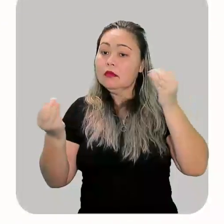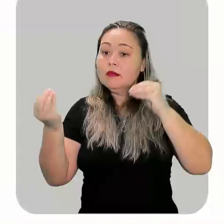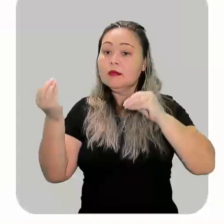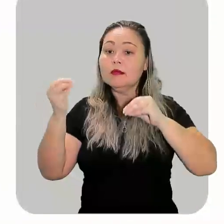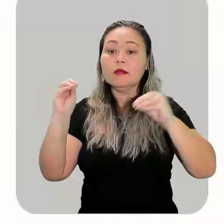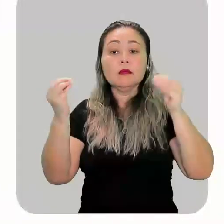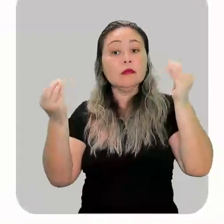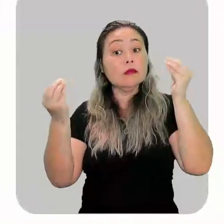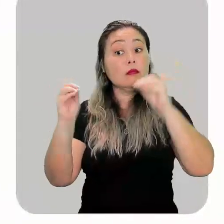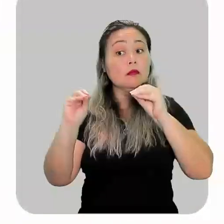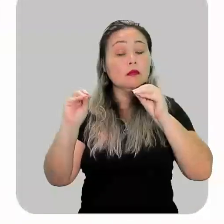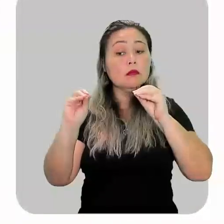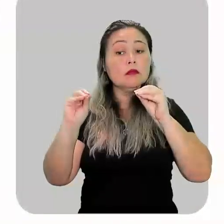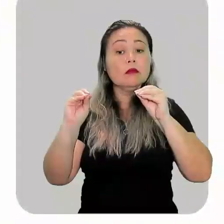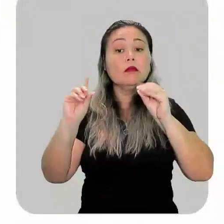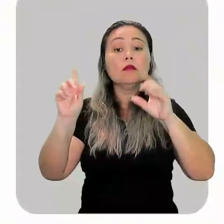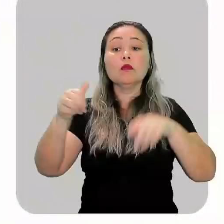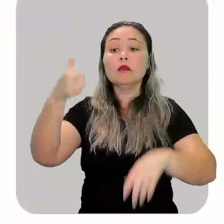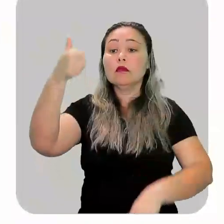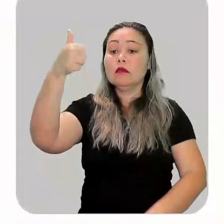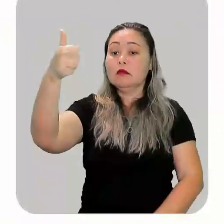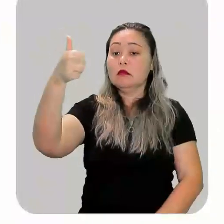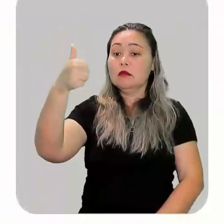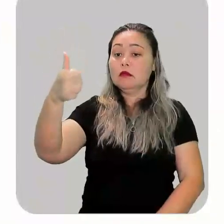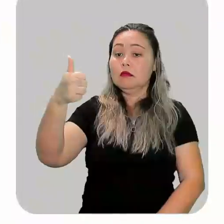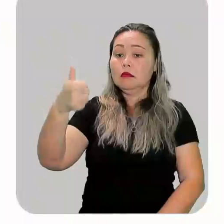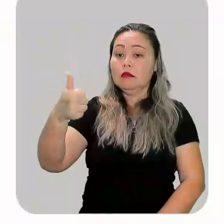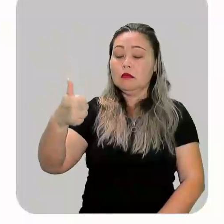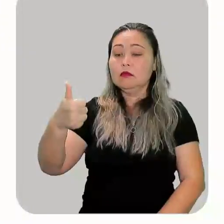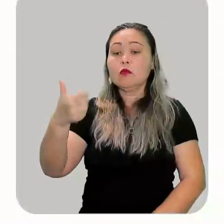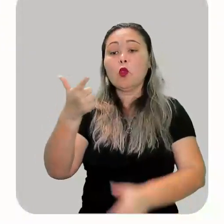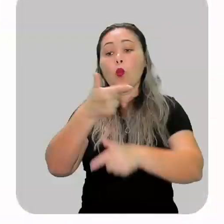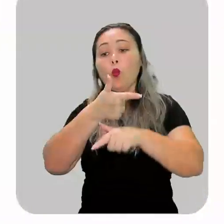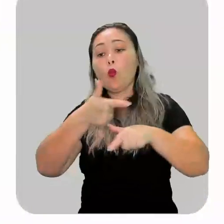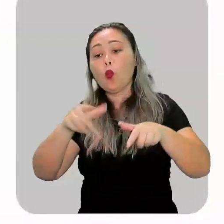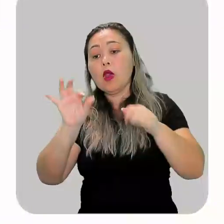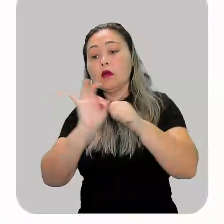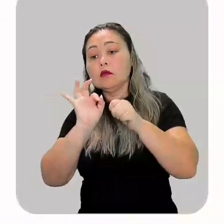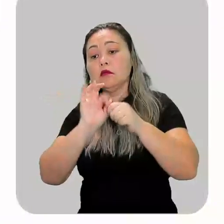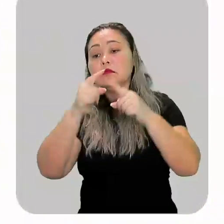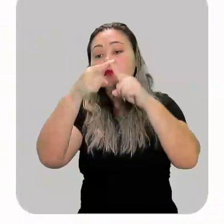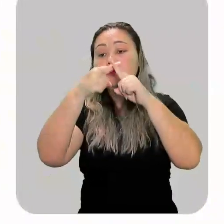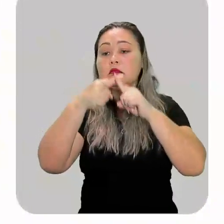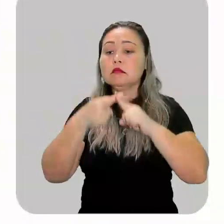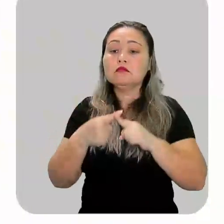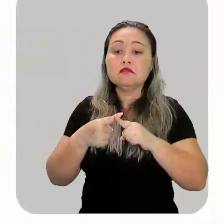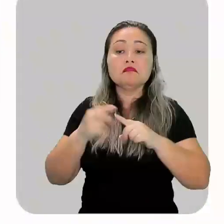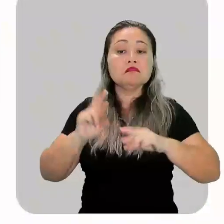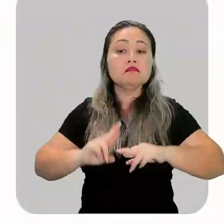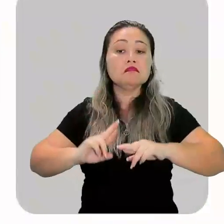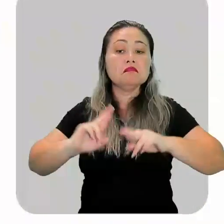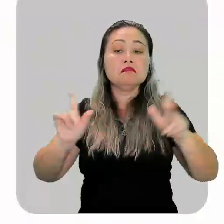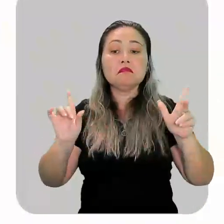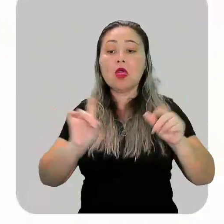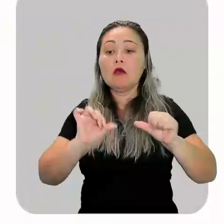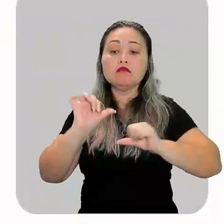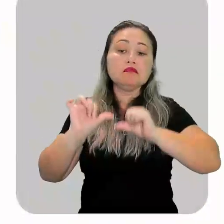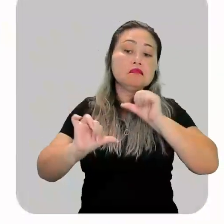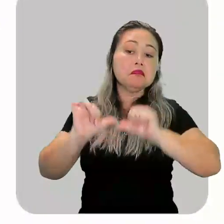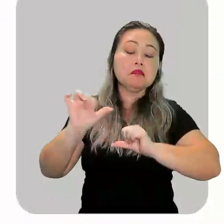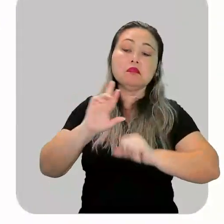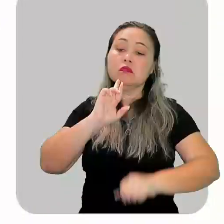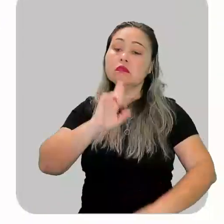complemento aqui, né? Se completa com o elemento 1, né? Que é elemento neutro na multiplicação, não vai fazer diferença aí, não vai